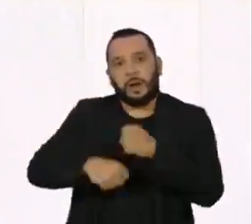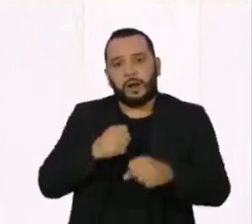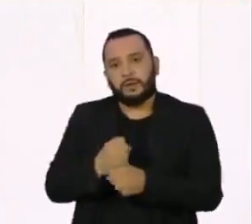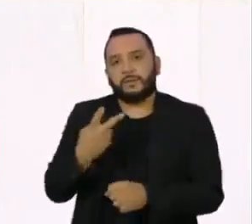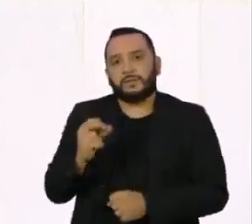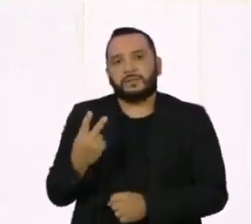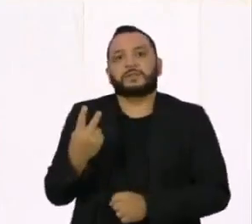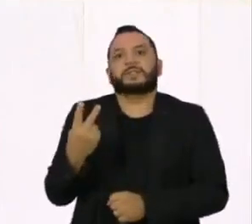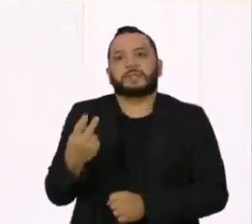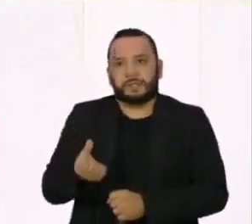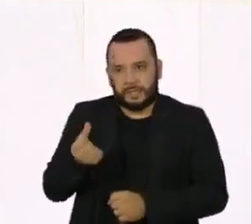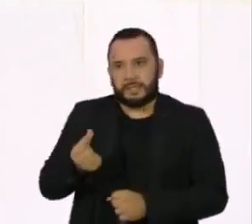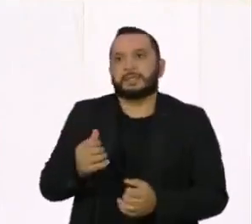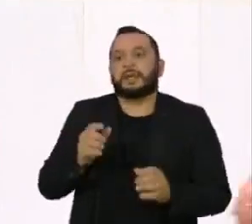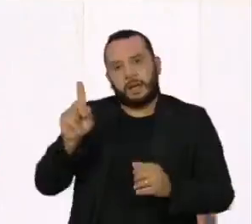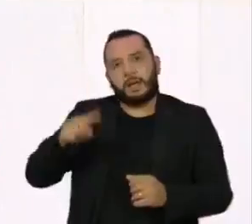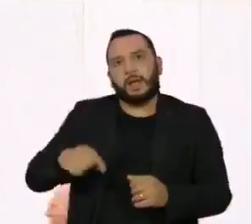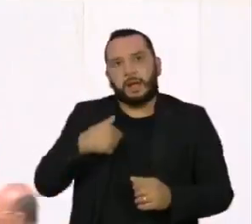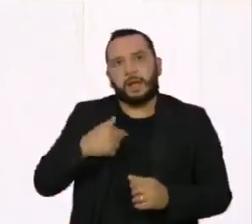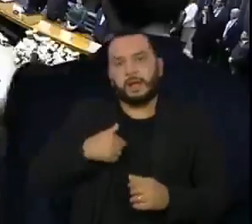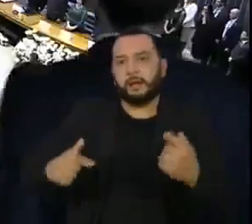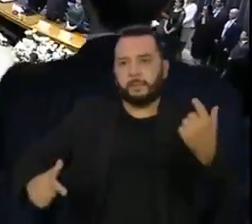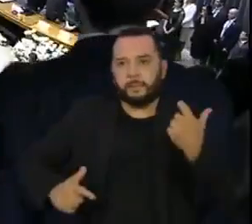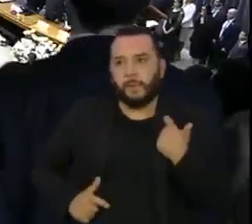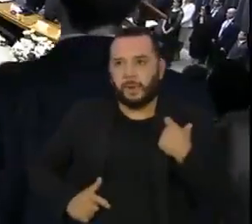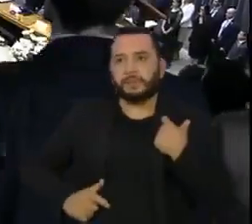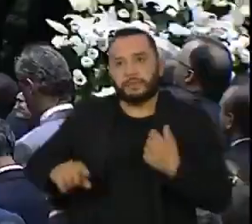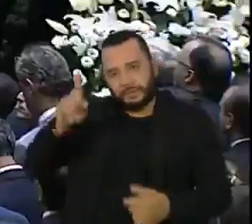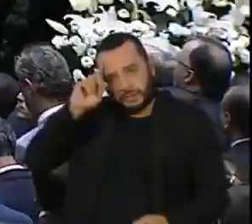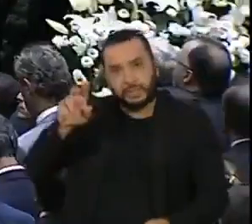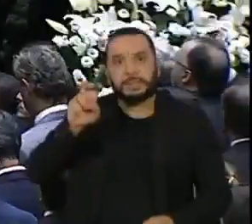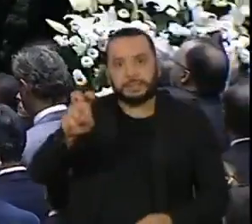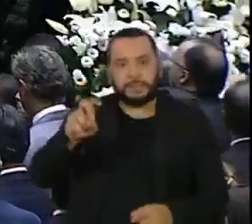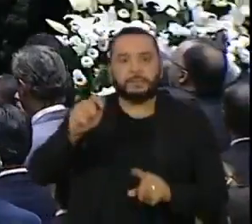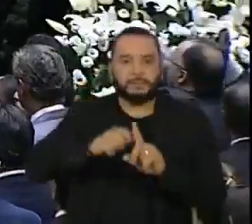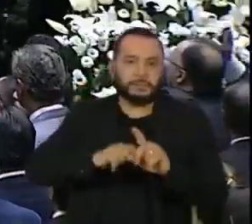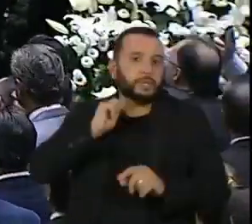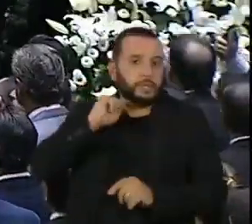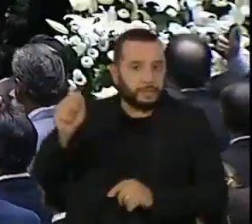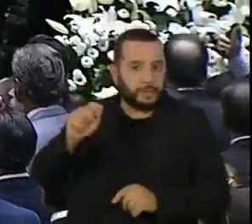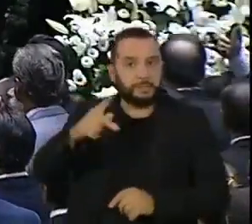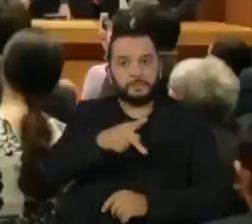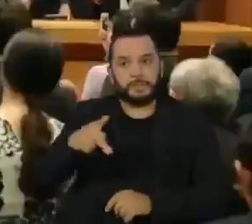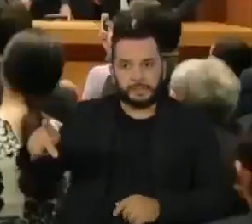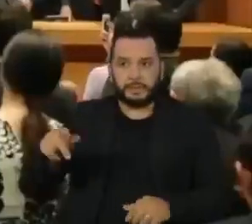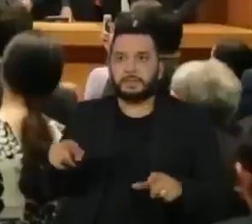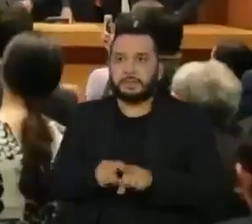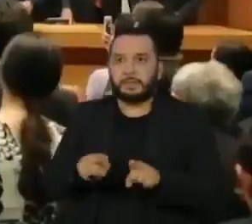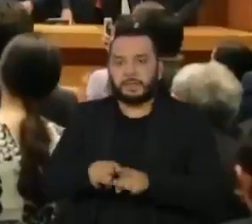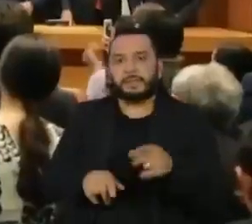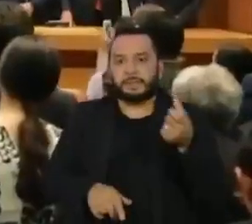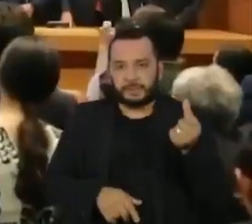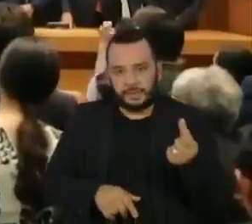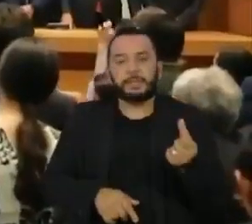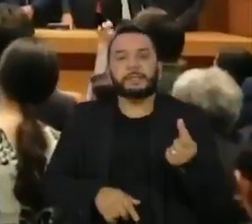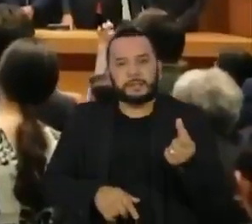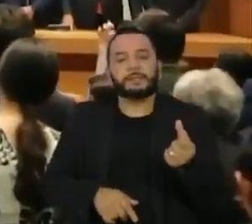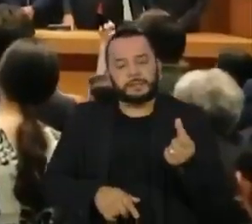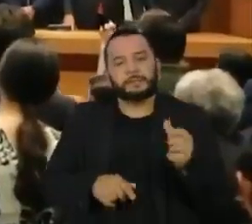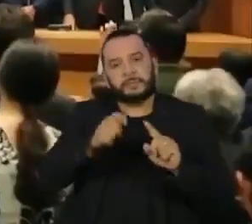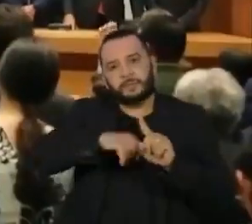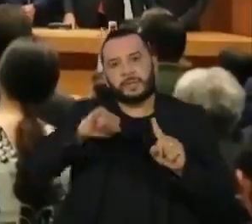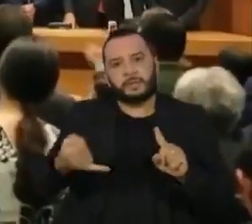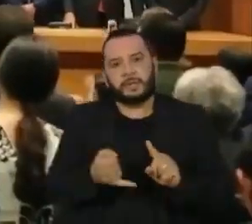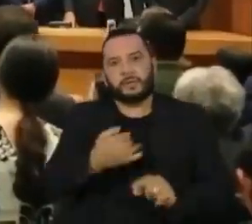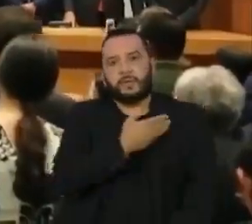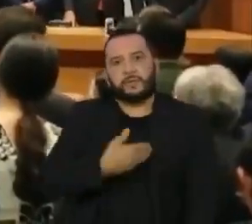2026 a cerimônia passará a ser realizada no dia cinco de Janeiro para presidência e seis para